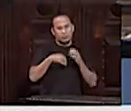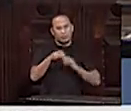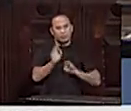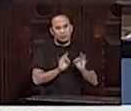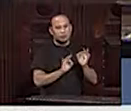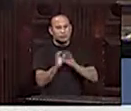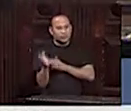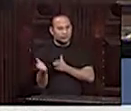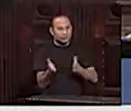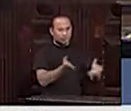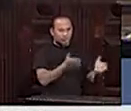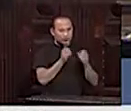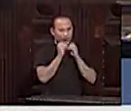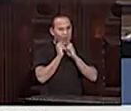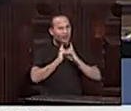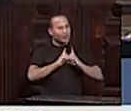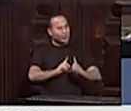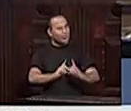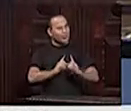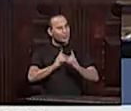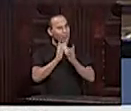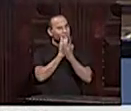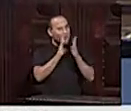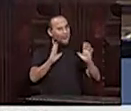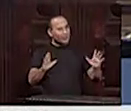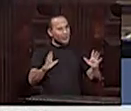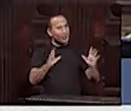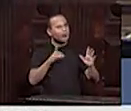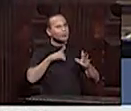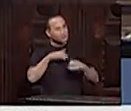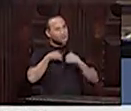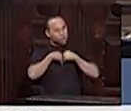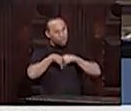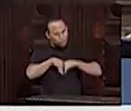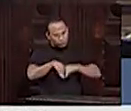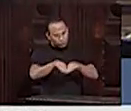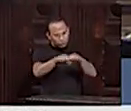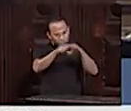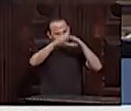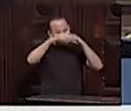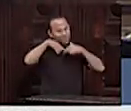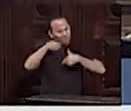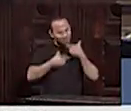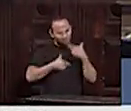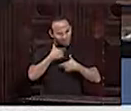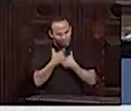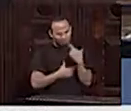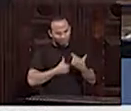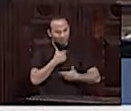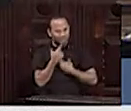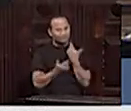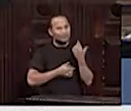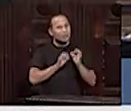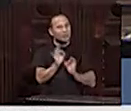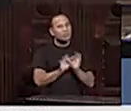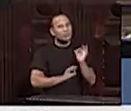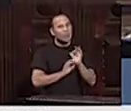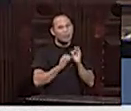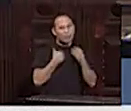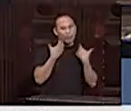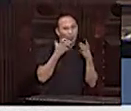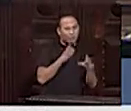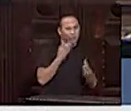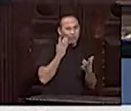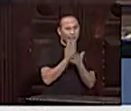chegue aqui na casa. E repito, encerrando, temos que continuar combatendo esse projeto de querer acabar com o